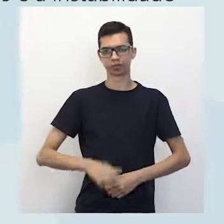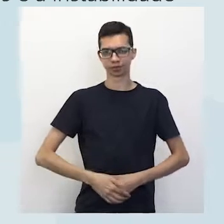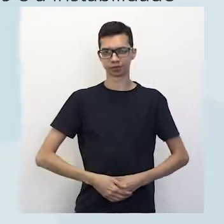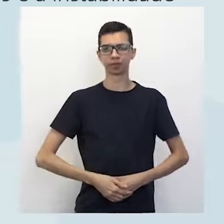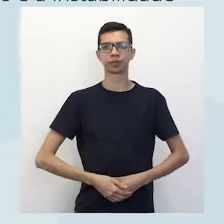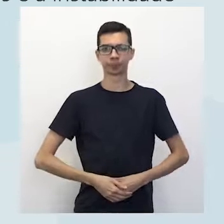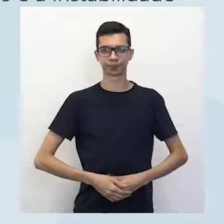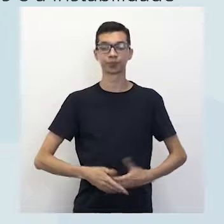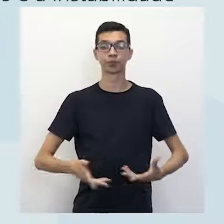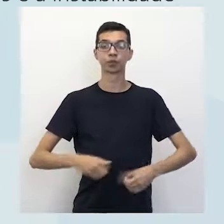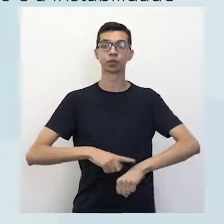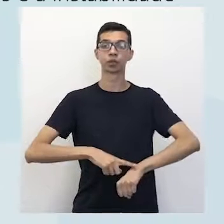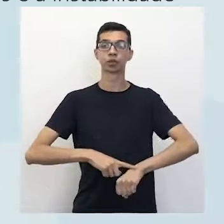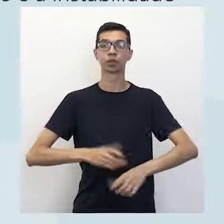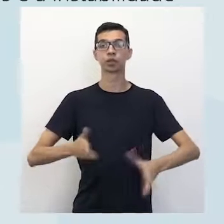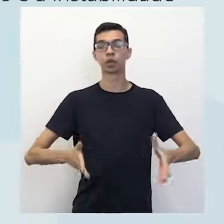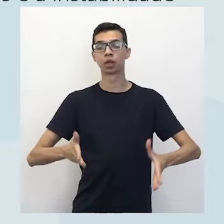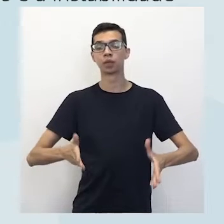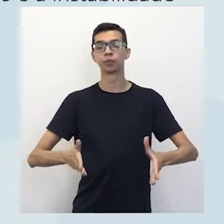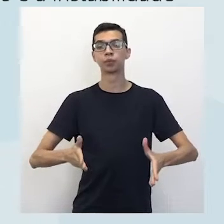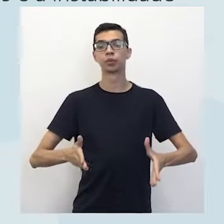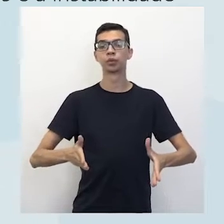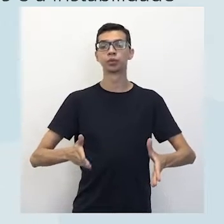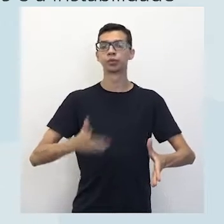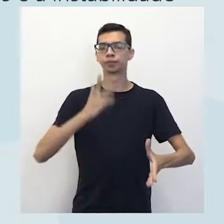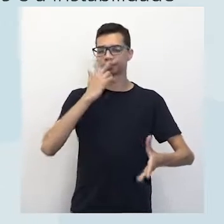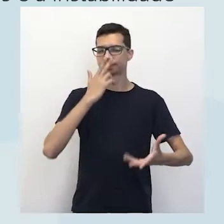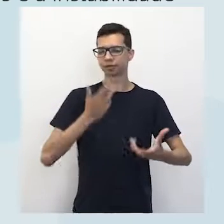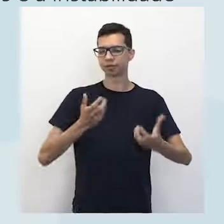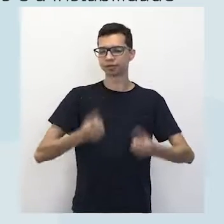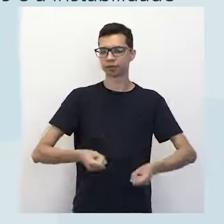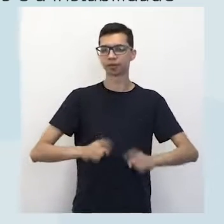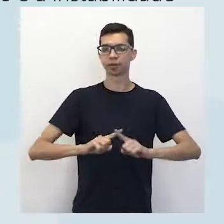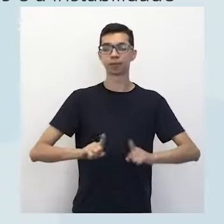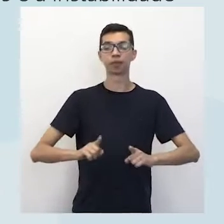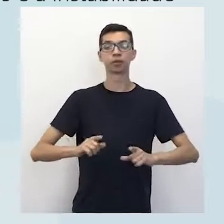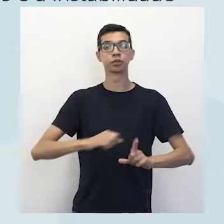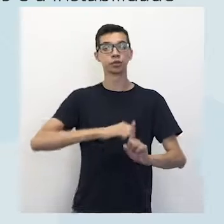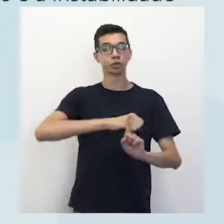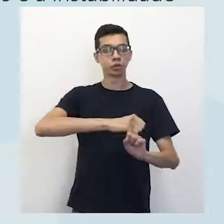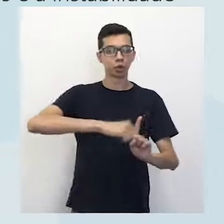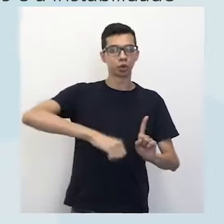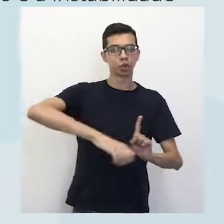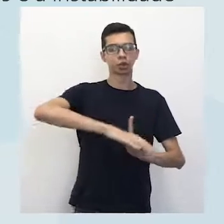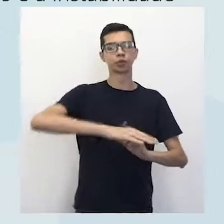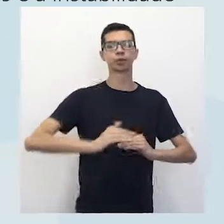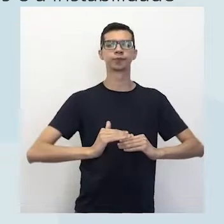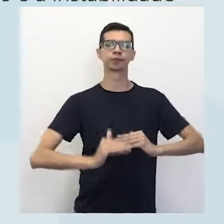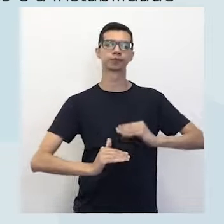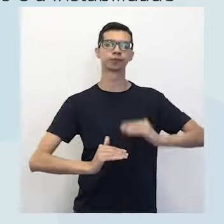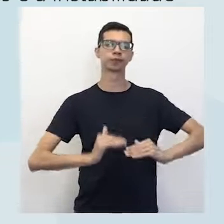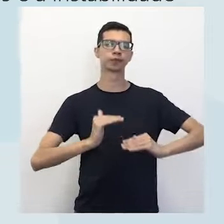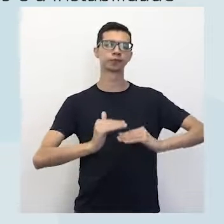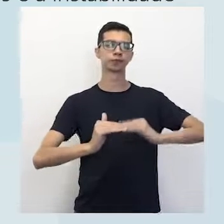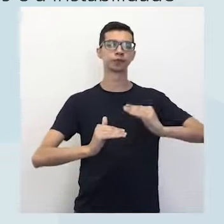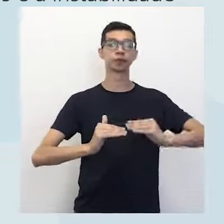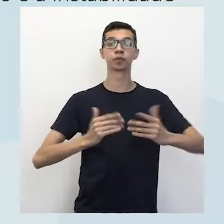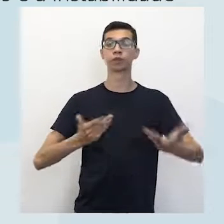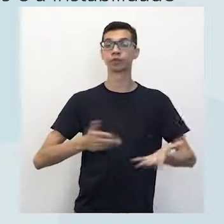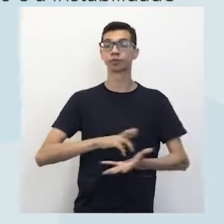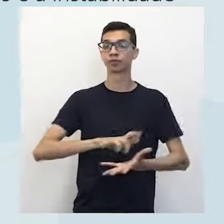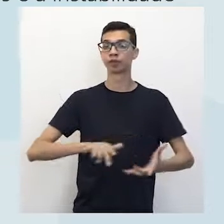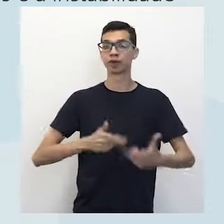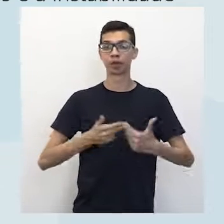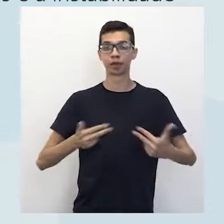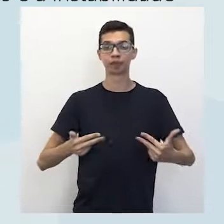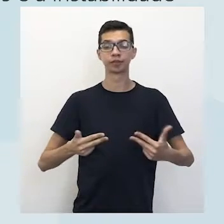tempo, vamos dizer que mas com avanços dentro da própria sociedade, né? Outras questões que foram geradas